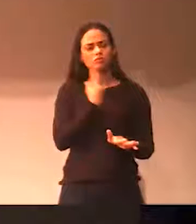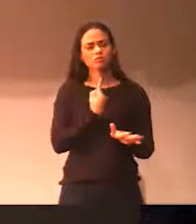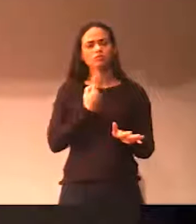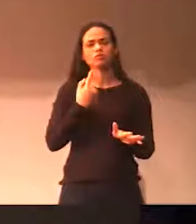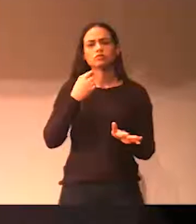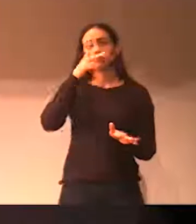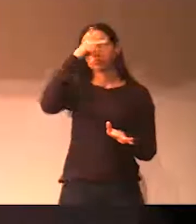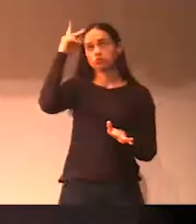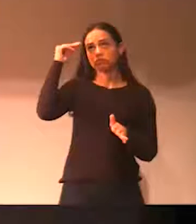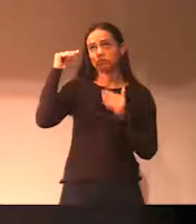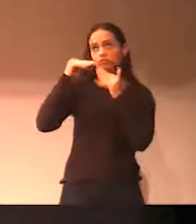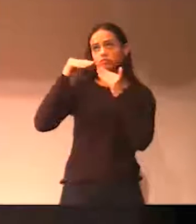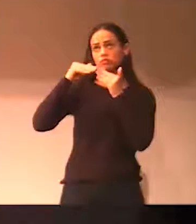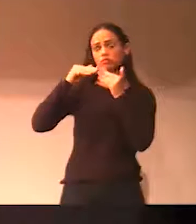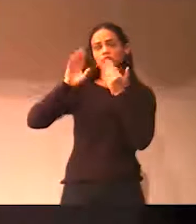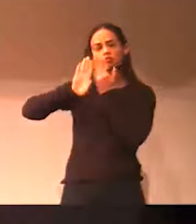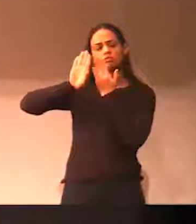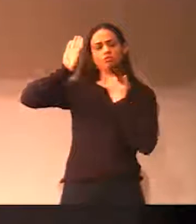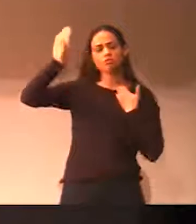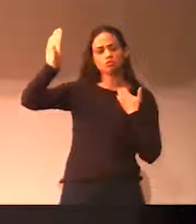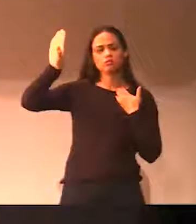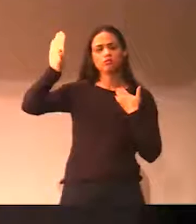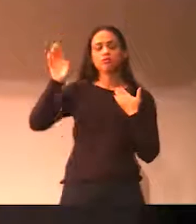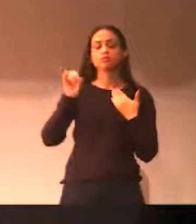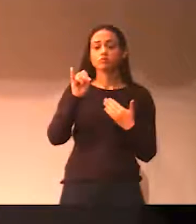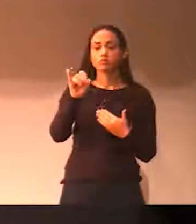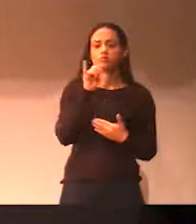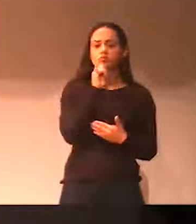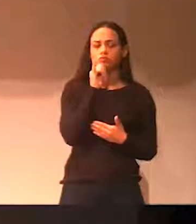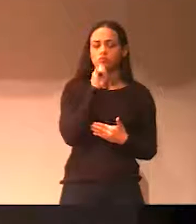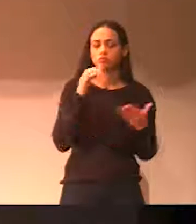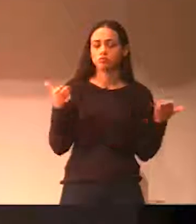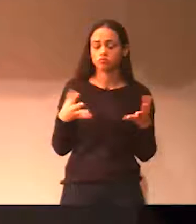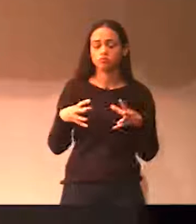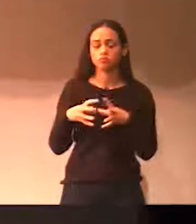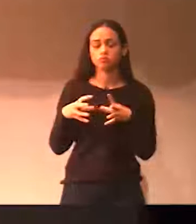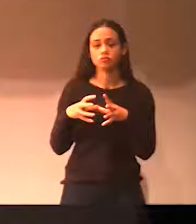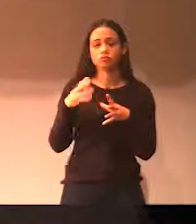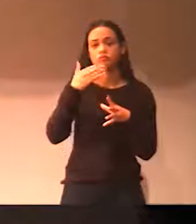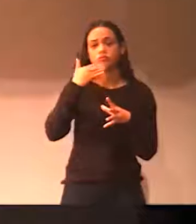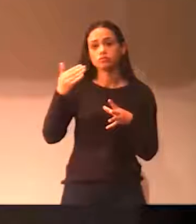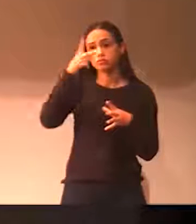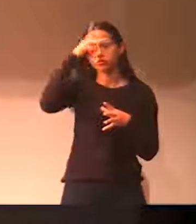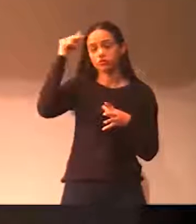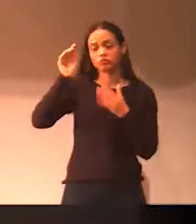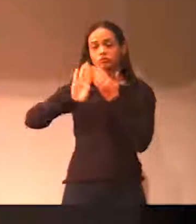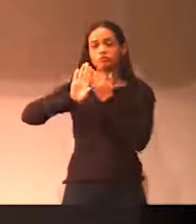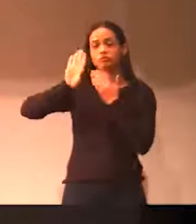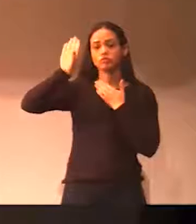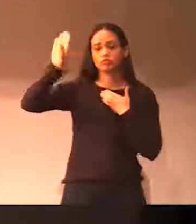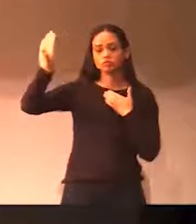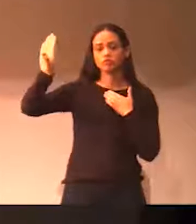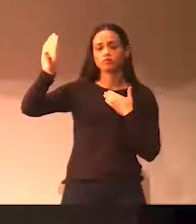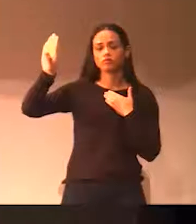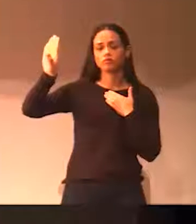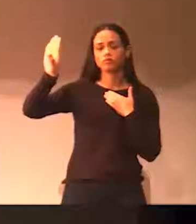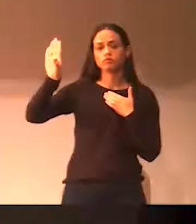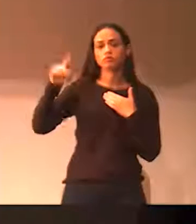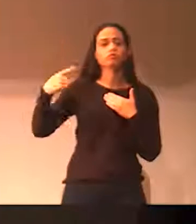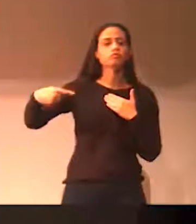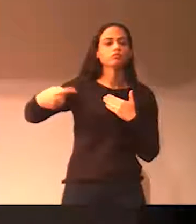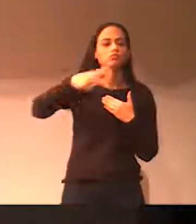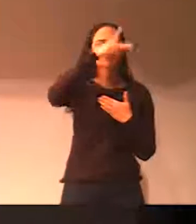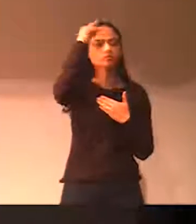queremos fazer nada fora da lei. Então, se a gente pede o afastamento hoje, amanhã ele entra com uma liminar e reverte isso porque está fora da lei. Nós não temos o direito